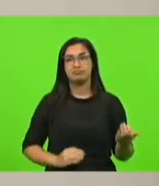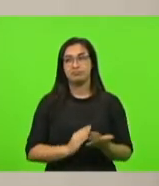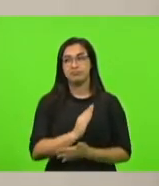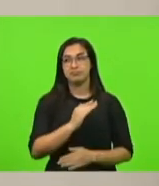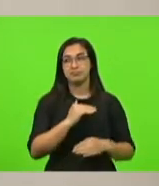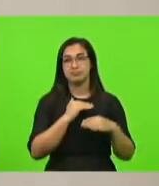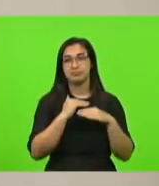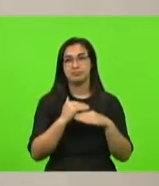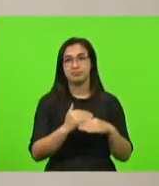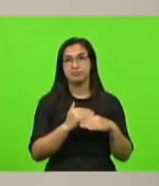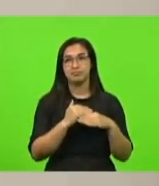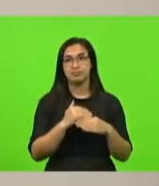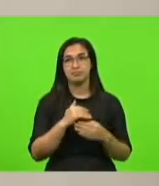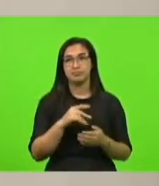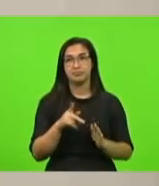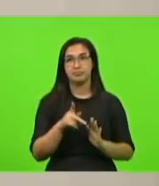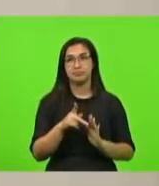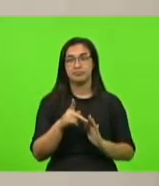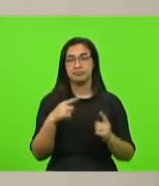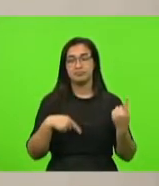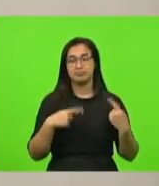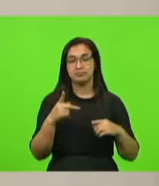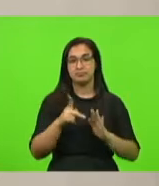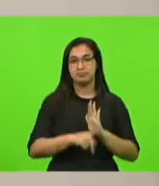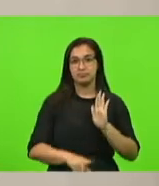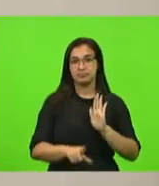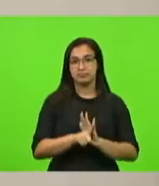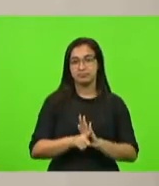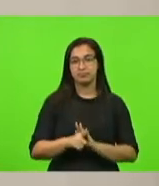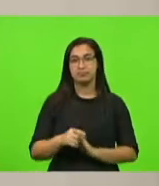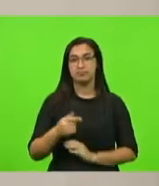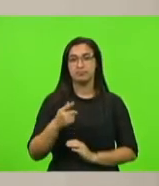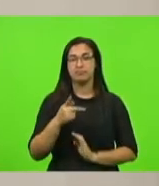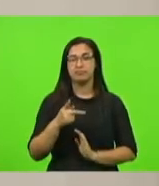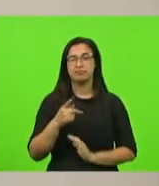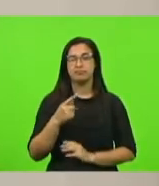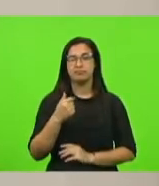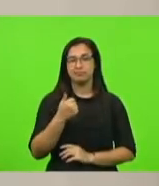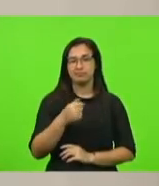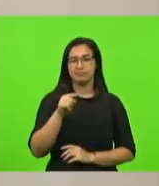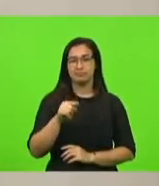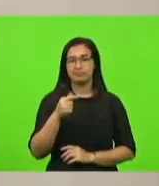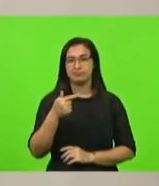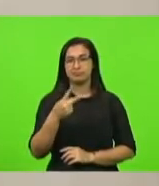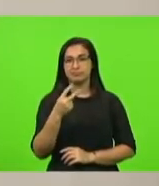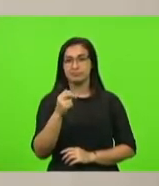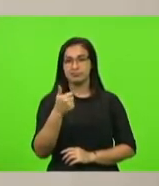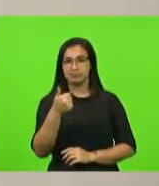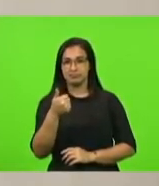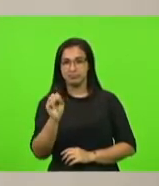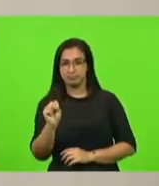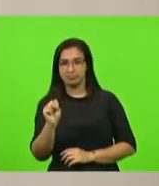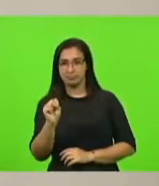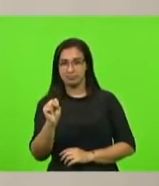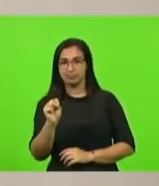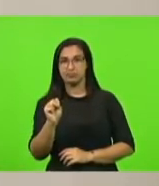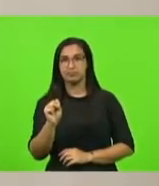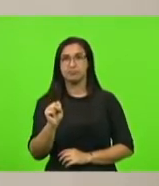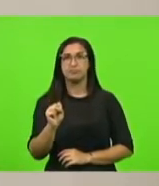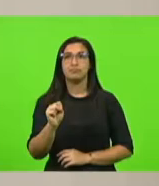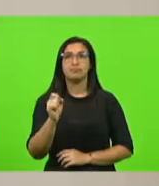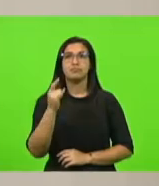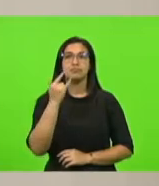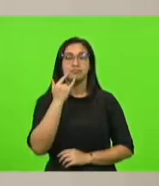Aprovado por unanimidade. Discussão e votação em turno único do projeto de lei 81.7/2018, autor deputado Maior de Nadal,